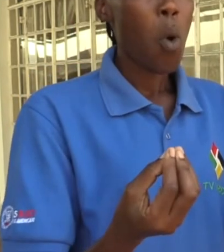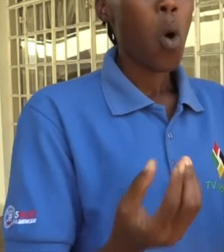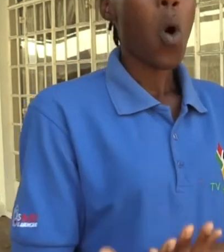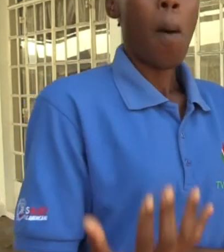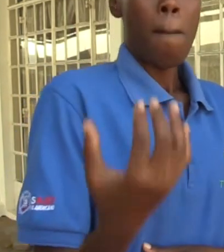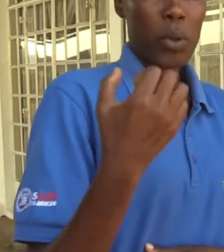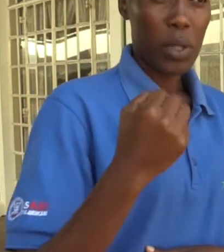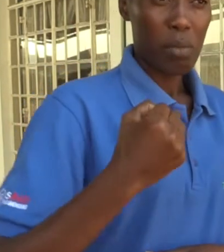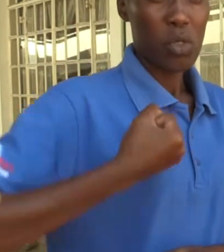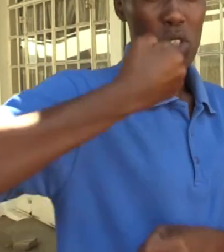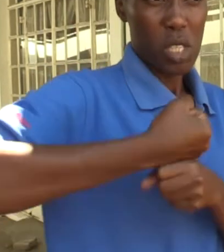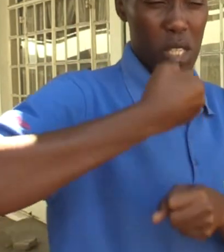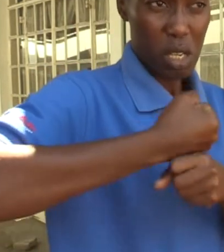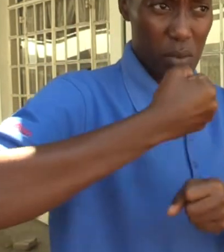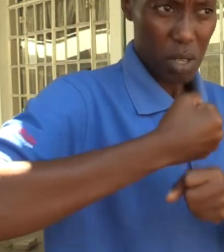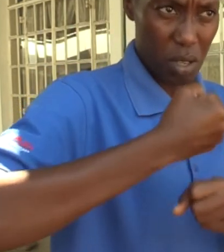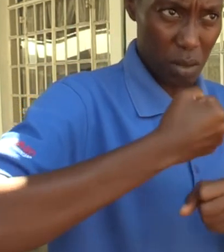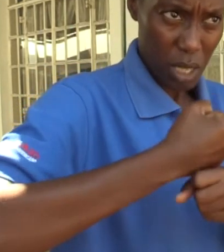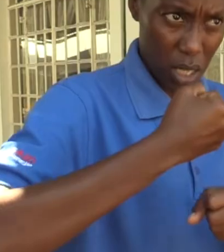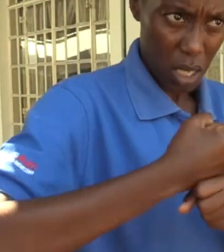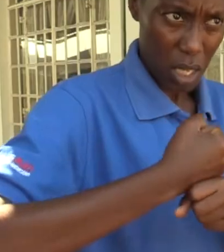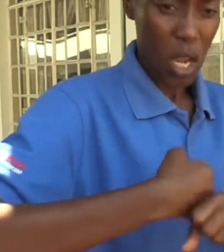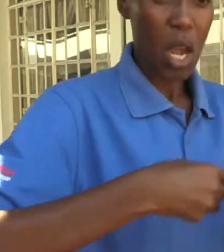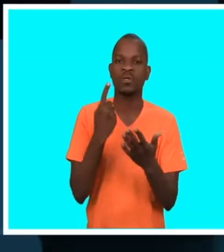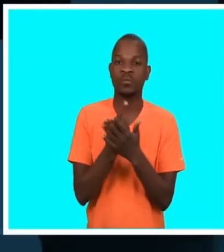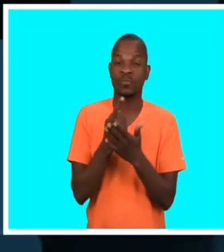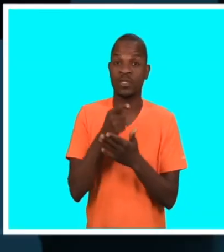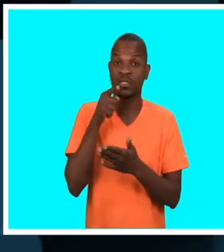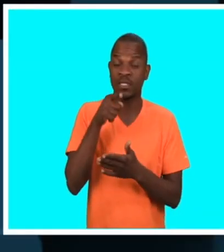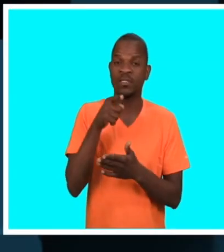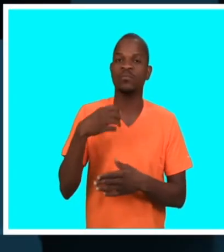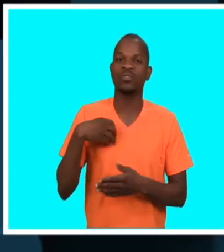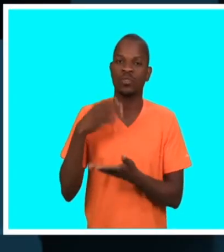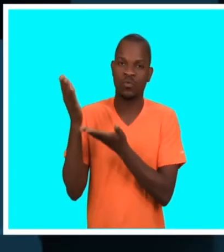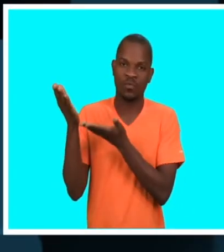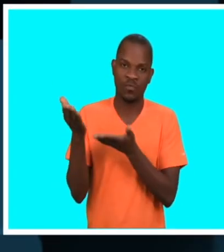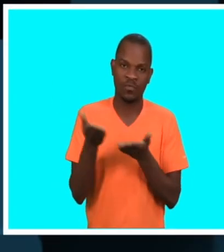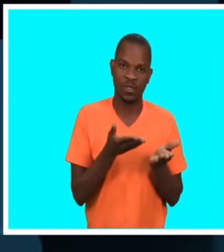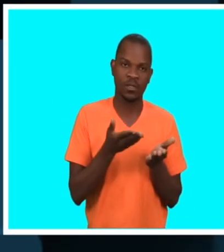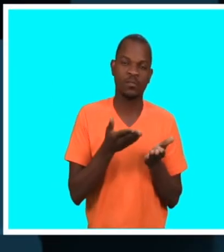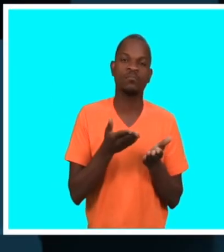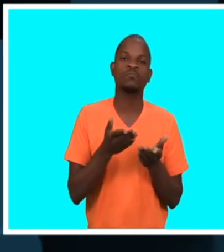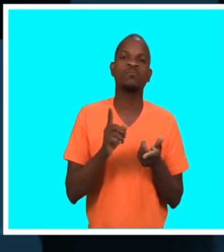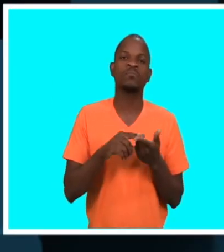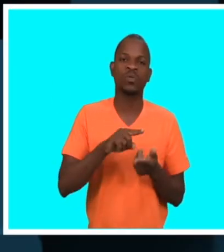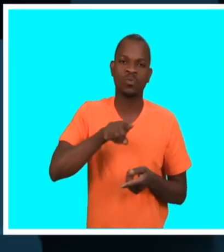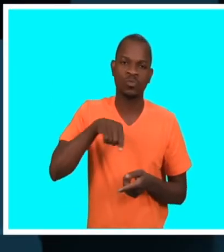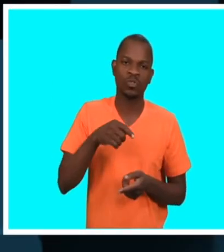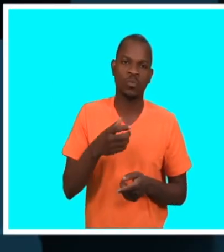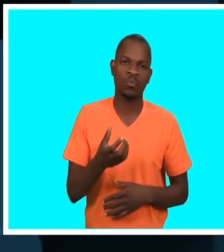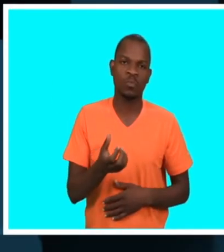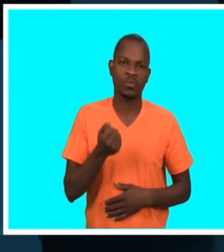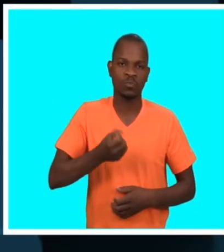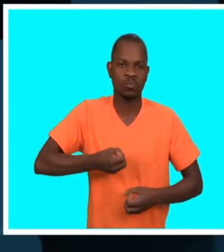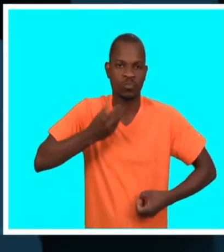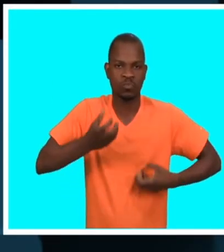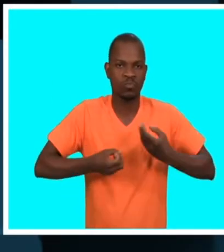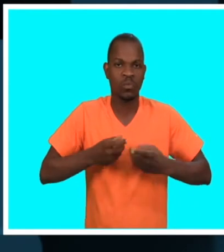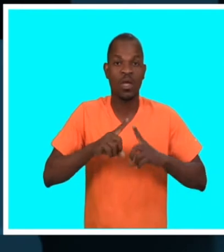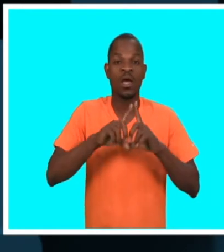sob a vista da monitoria. Vamos também, se calhar, falar sobre a mesma convenção.